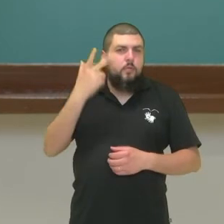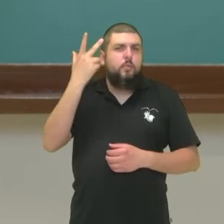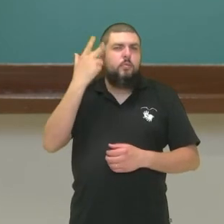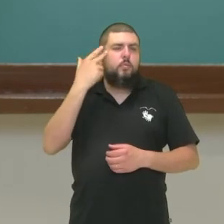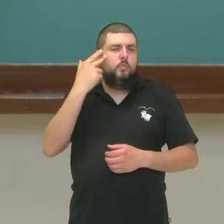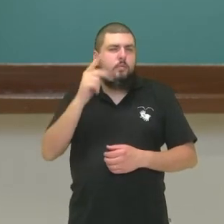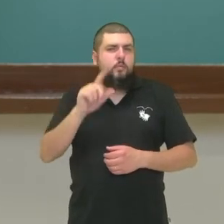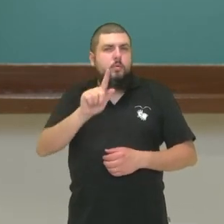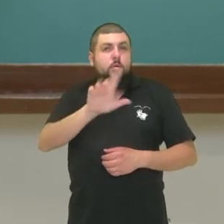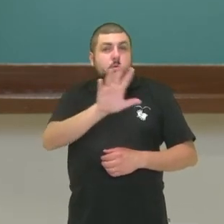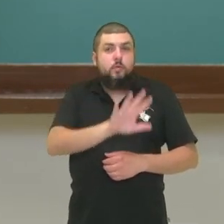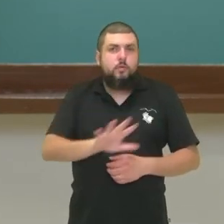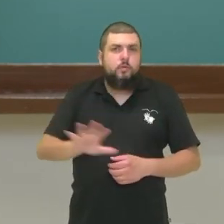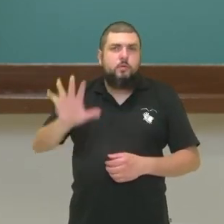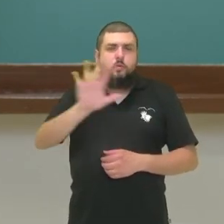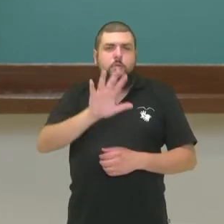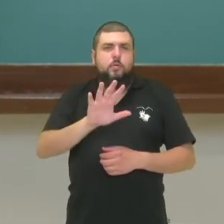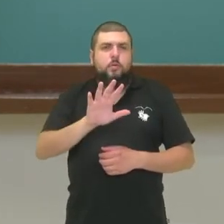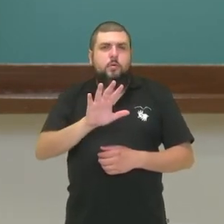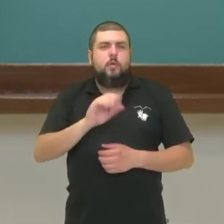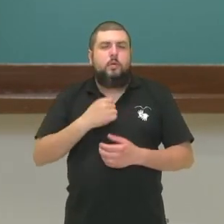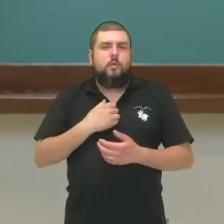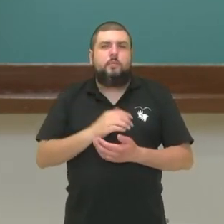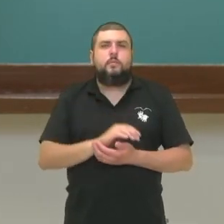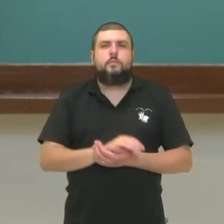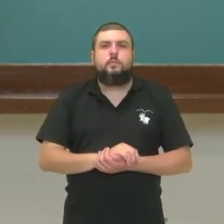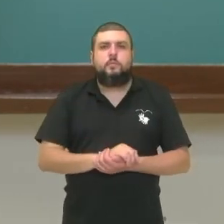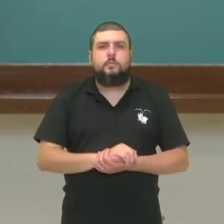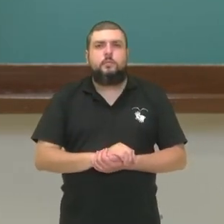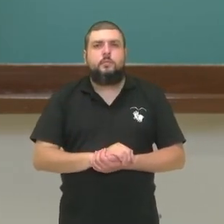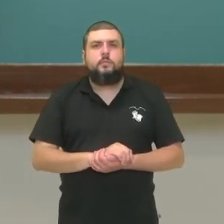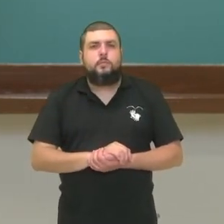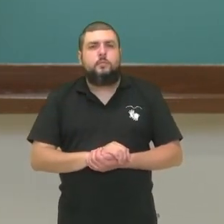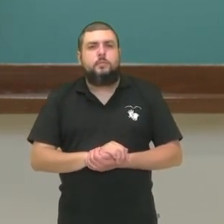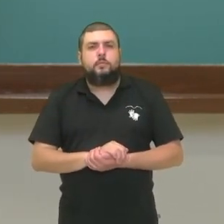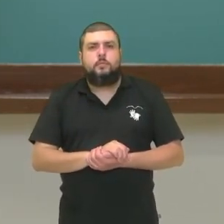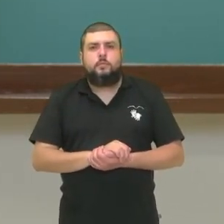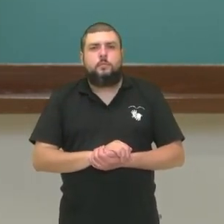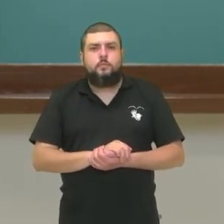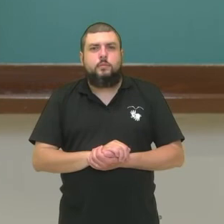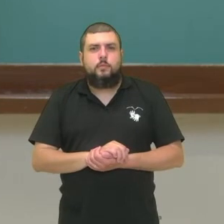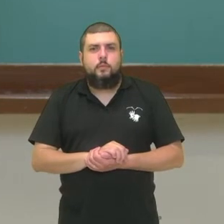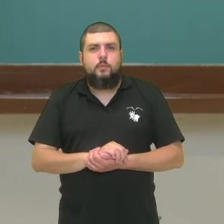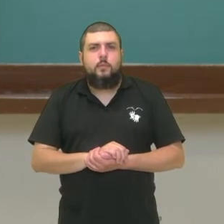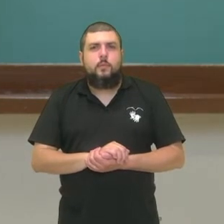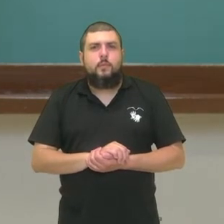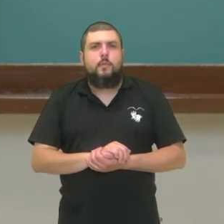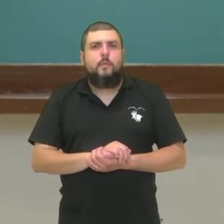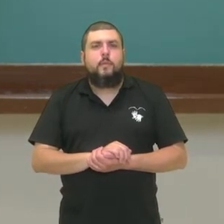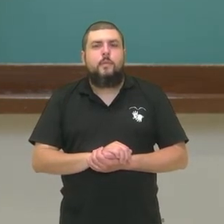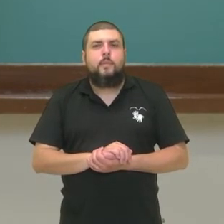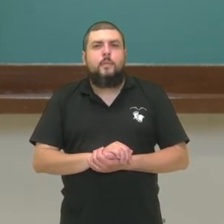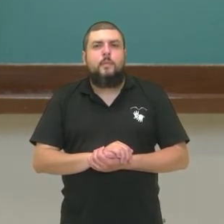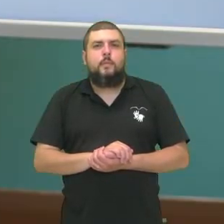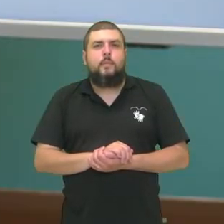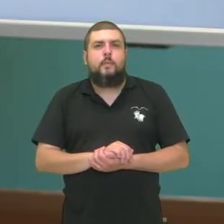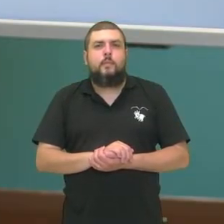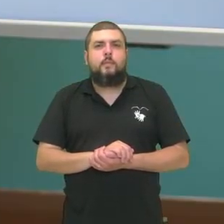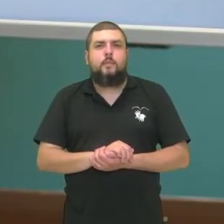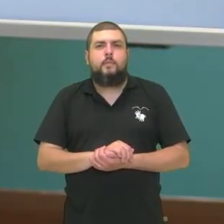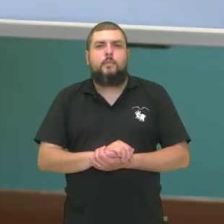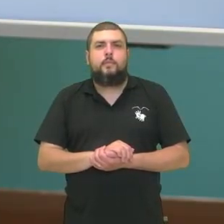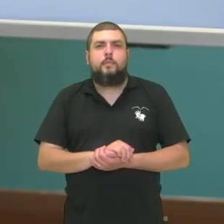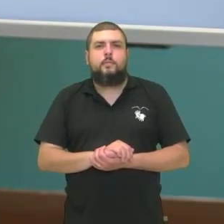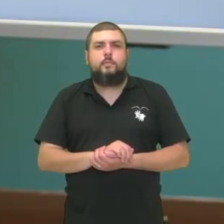bom? No conjunto de todos esses ritmos de característica urbana, ok?